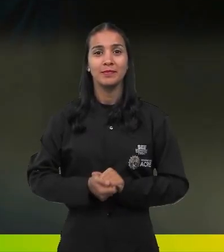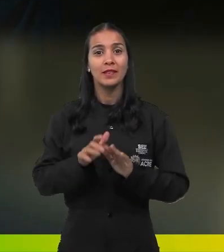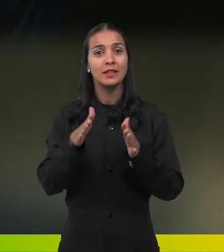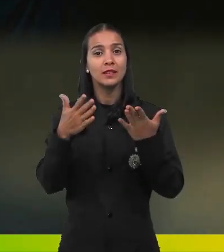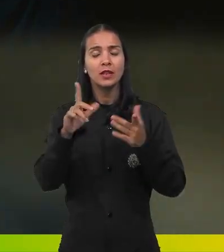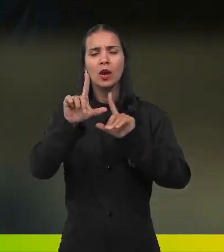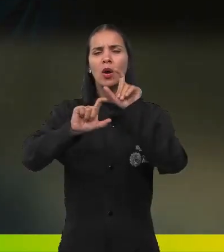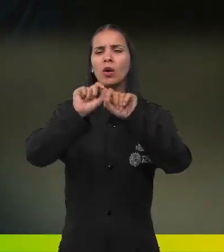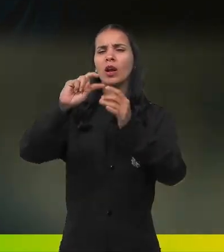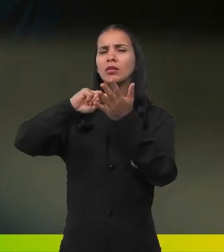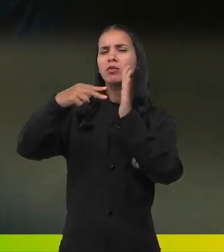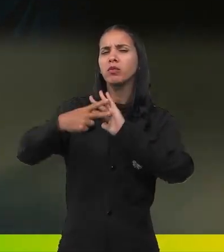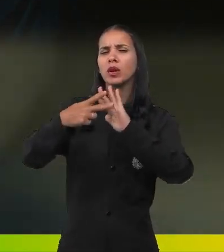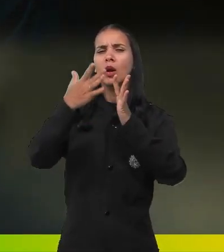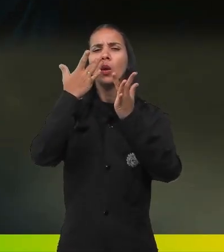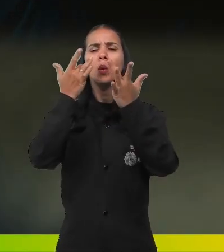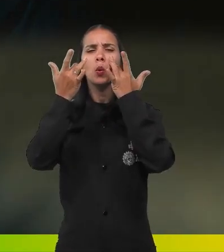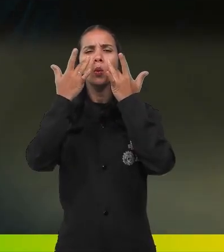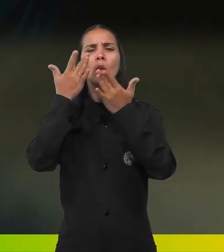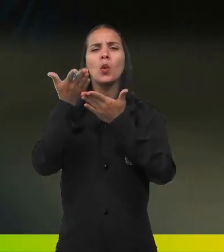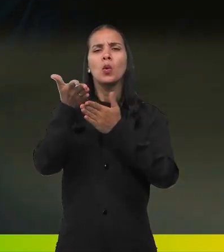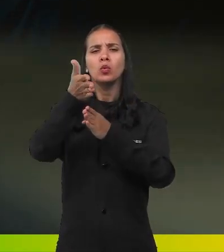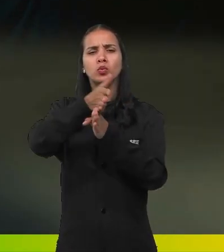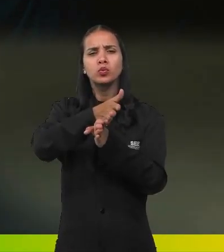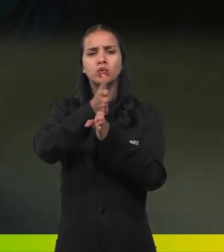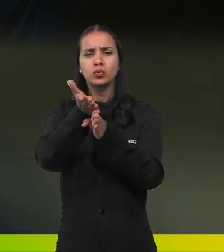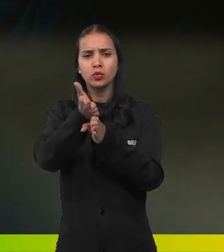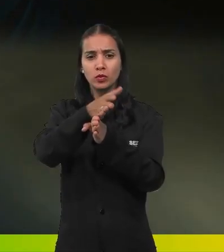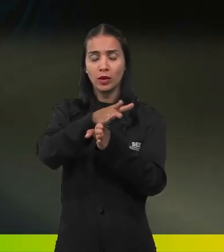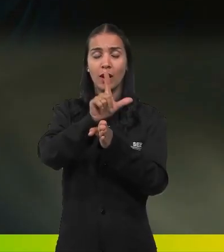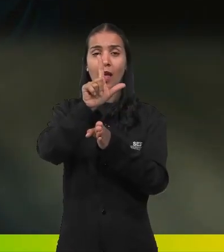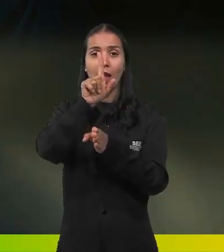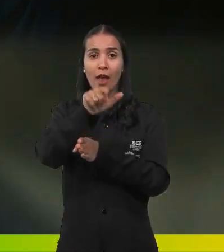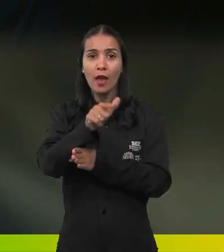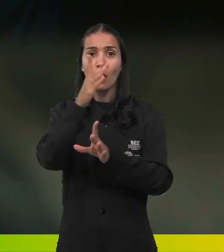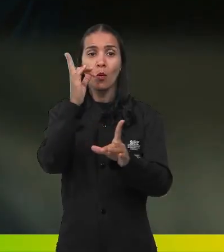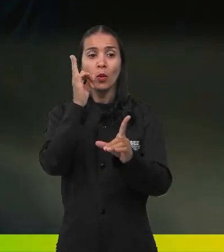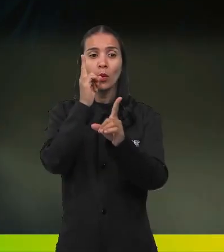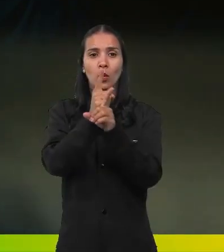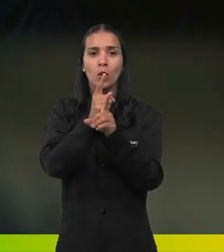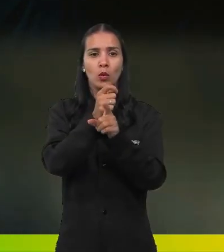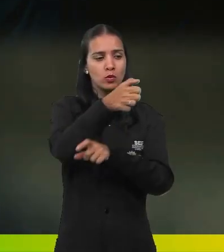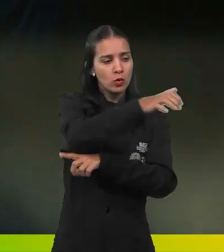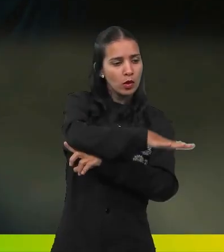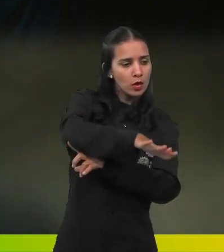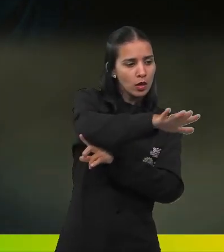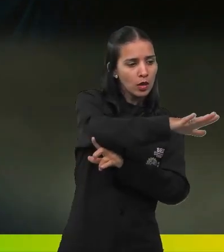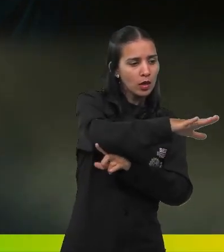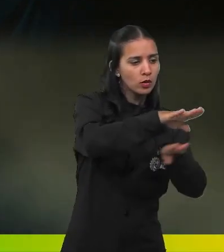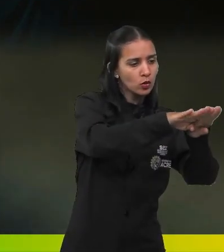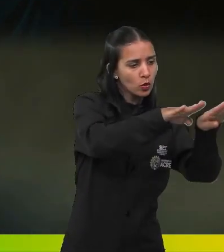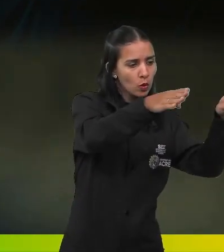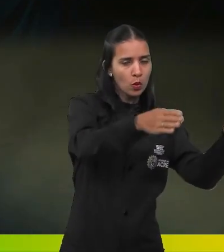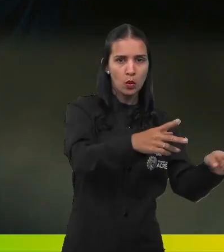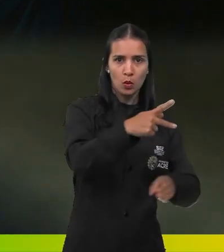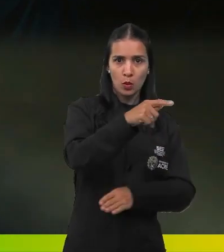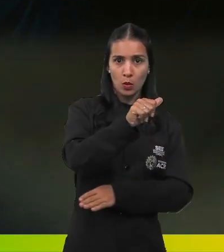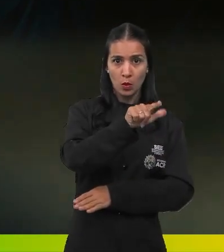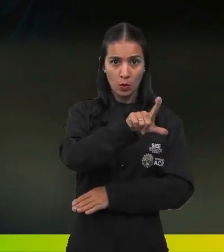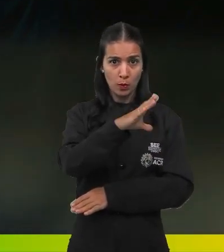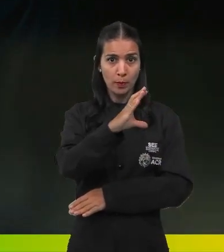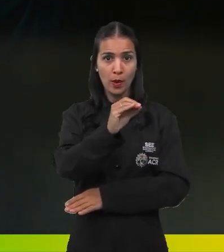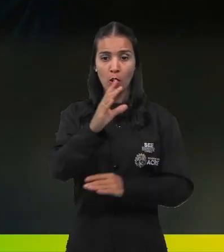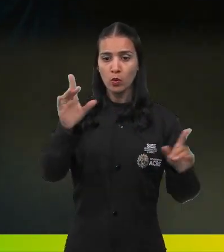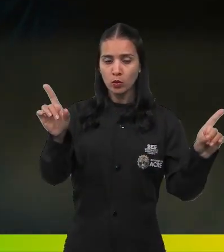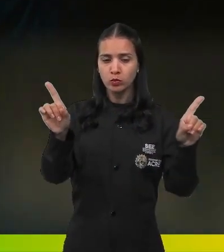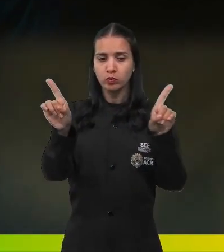Então, o teatro híbrido é um encontro entre o palco e as novas mídias digitais. Ele